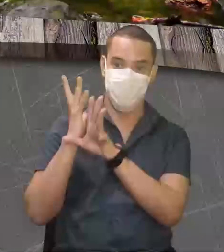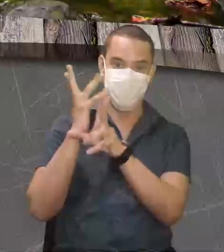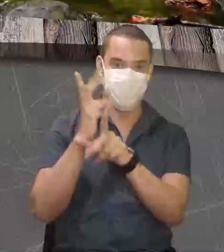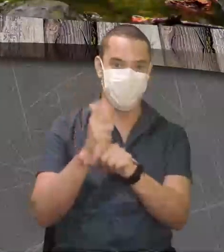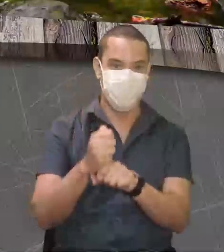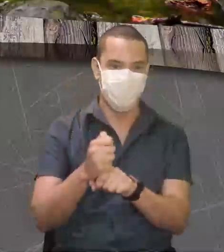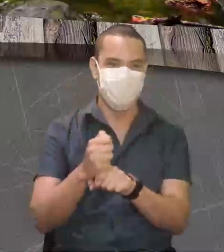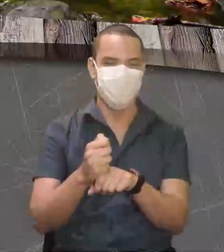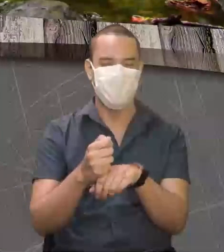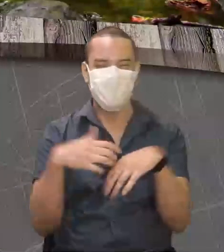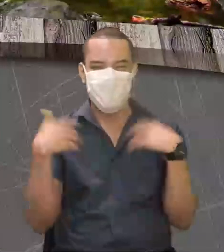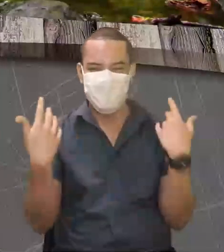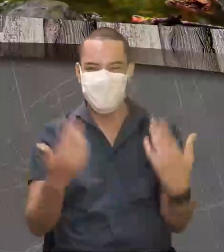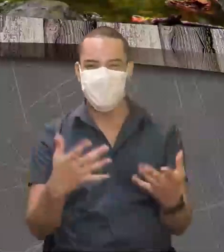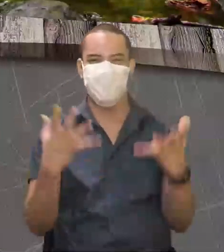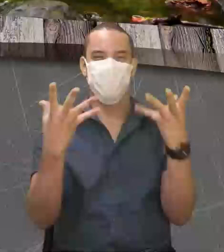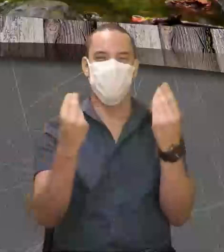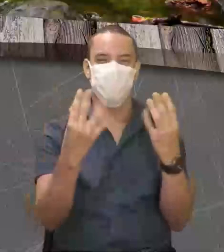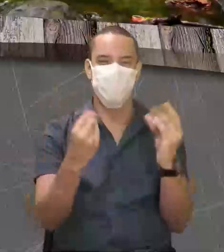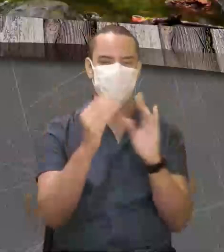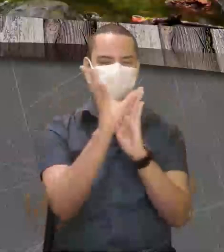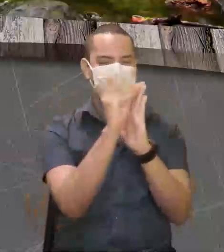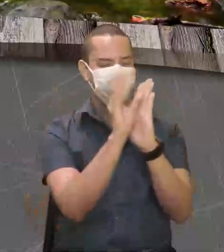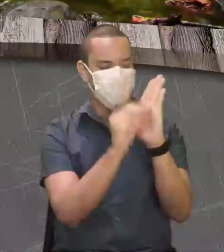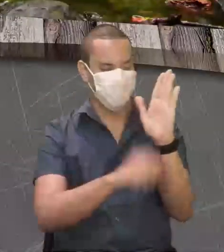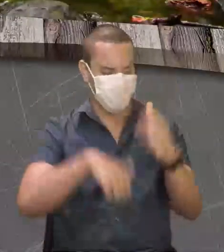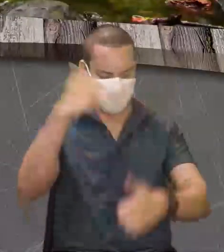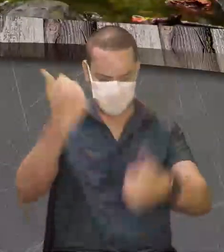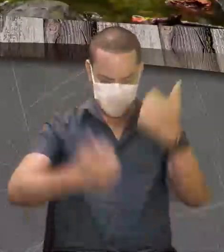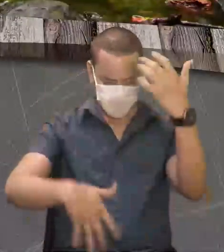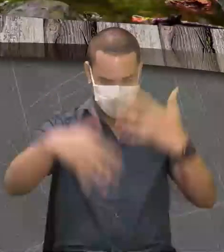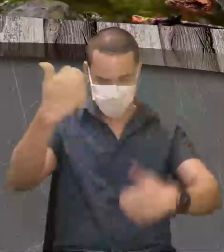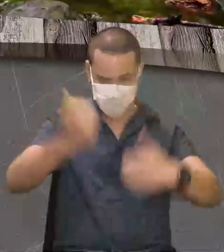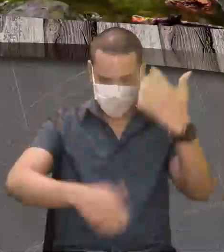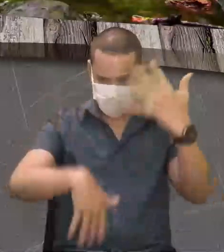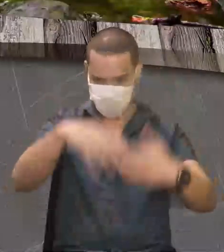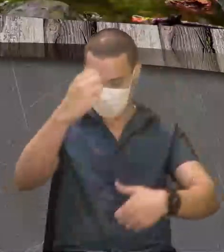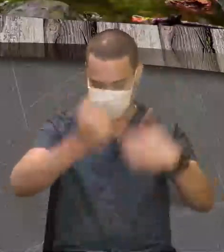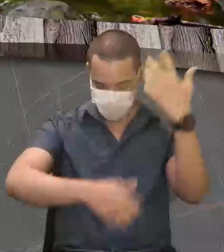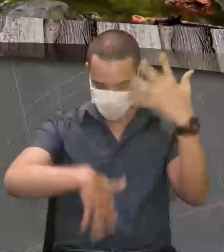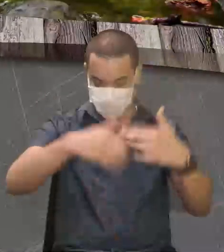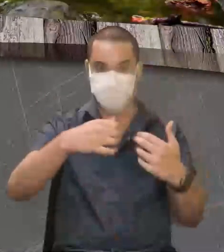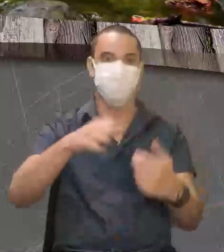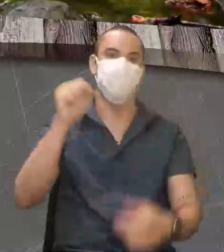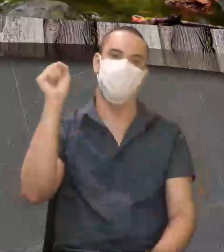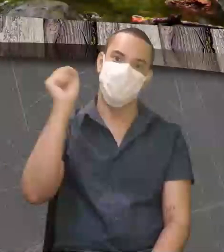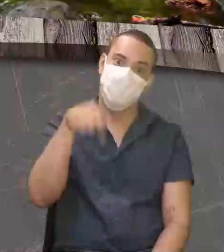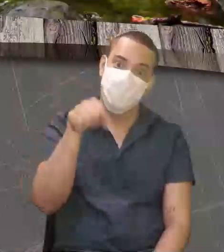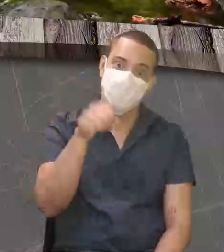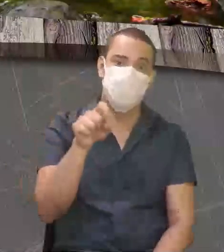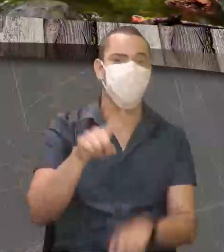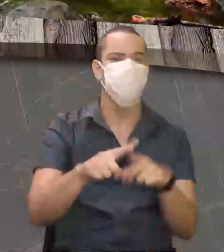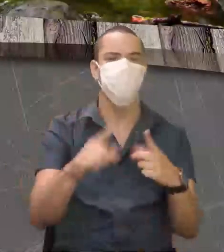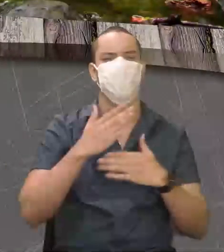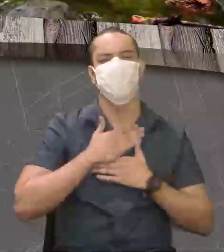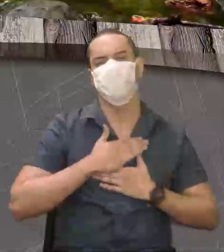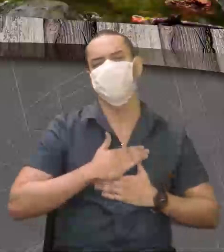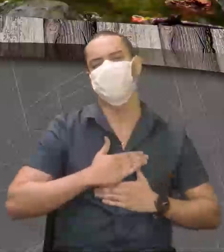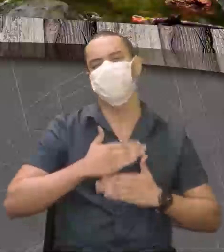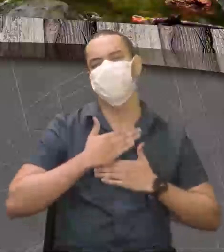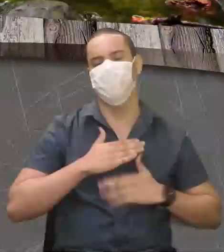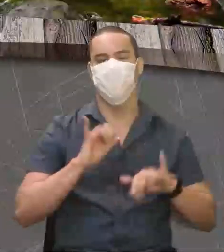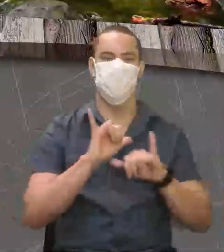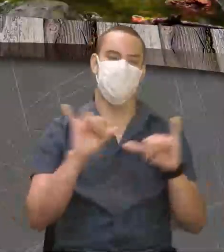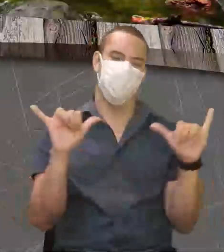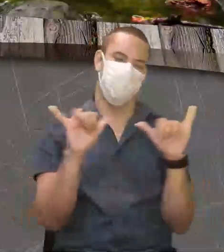Eita, professora, tanta coisa que a senhora falou na última aula. Pois é, mas fica tranquilo, fica